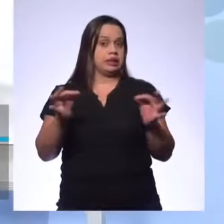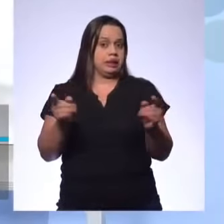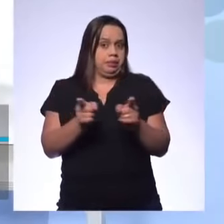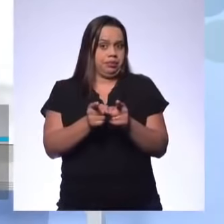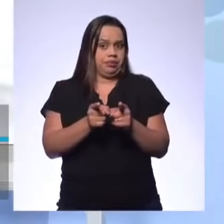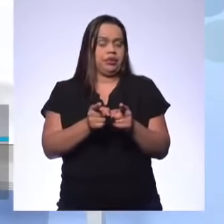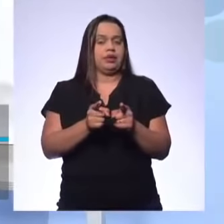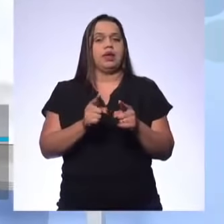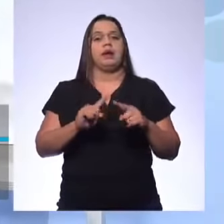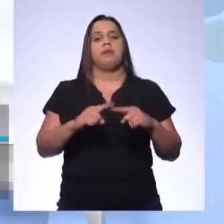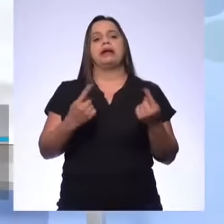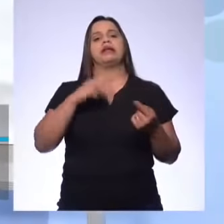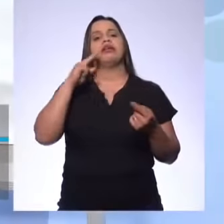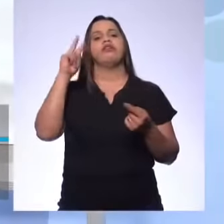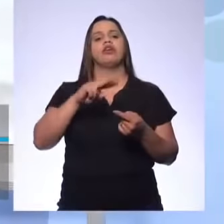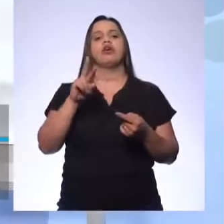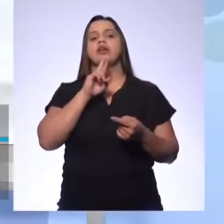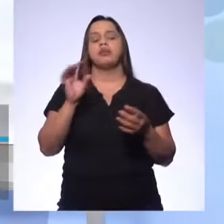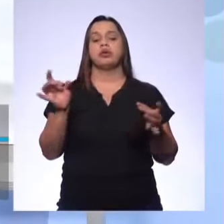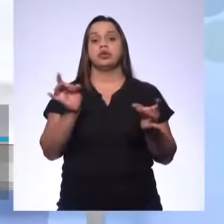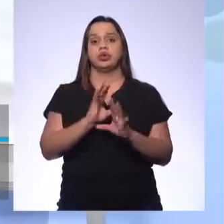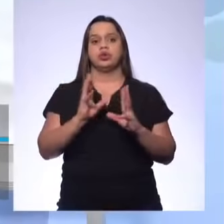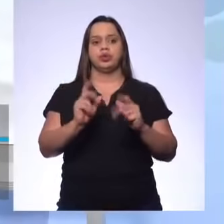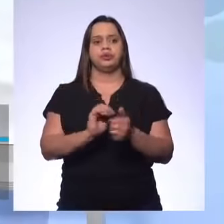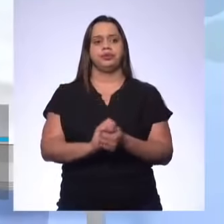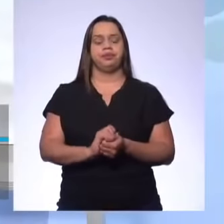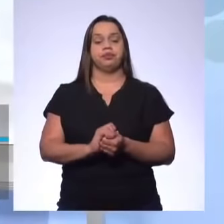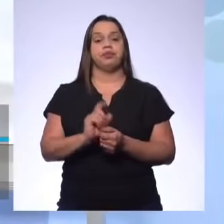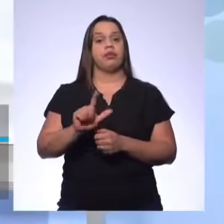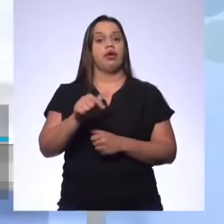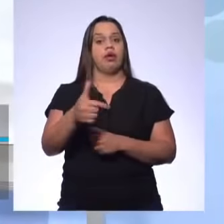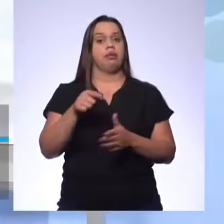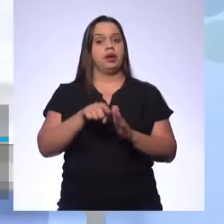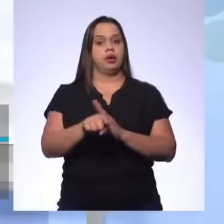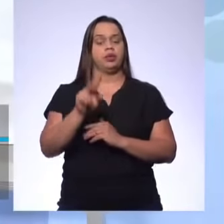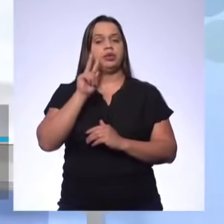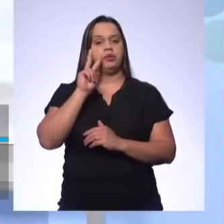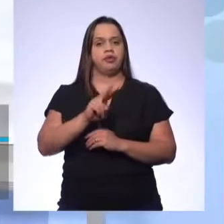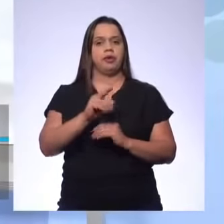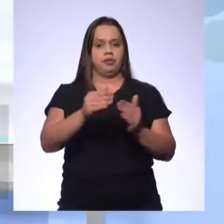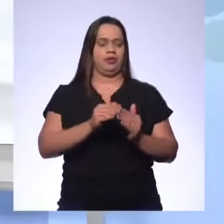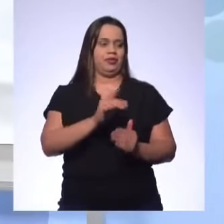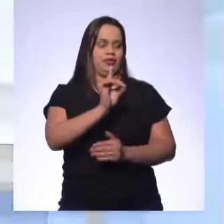está a resposta completa. A próxima pergunta, por favor, diretor.